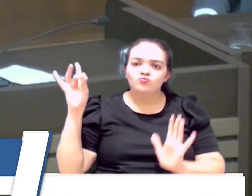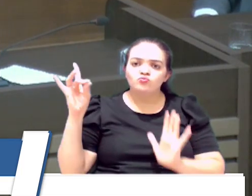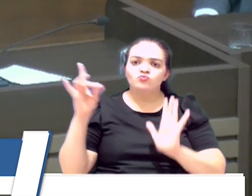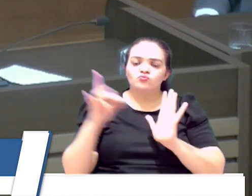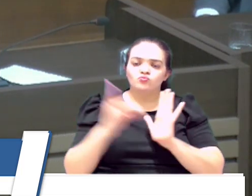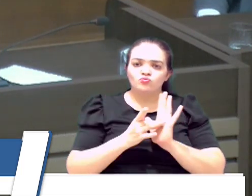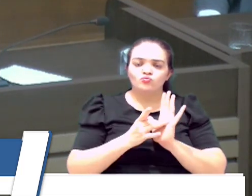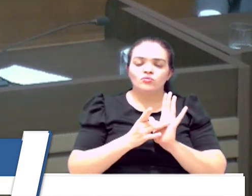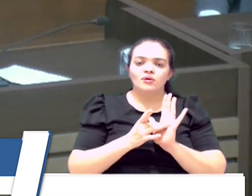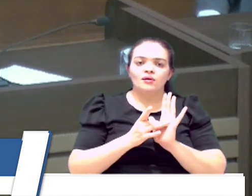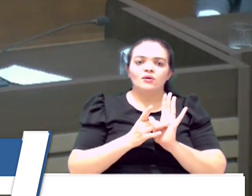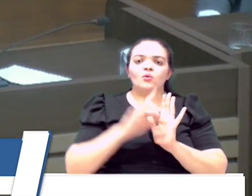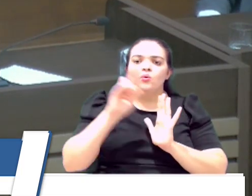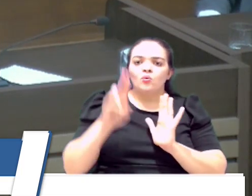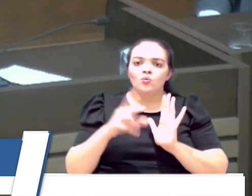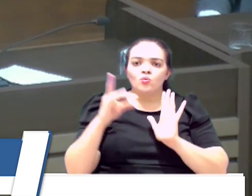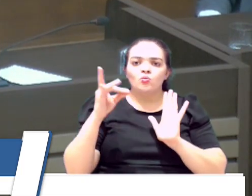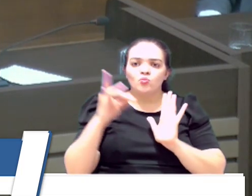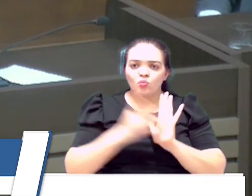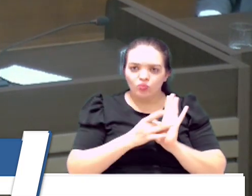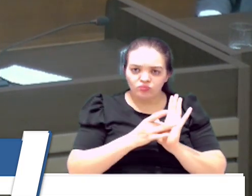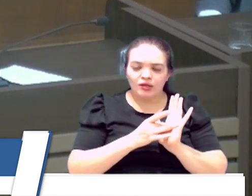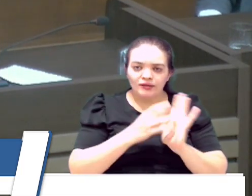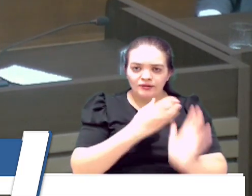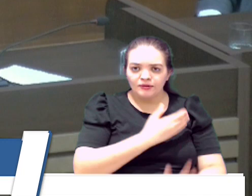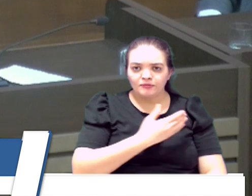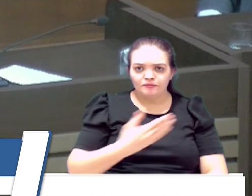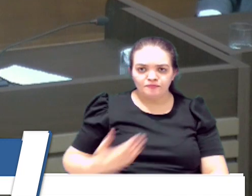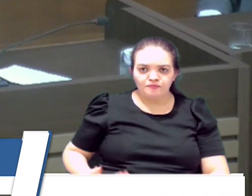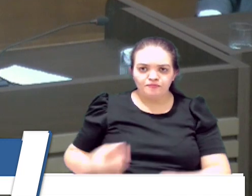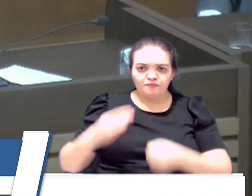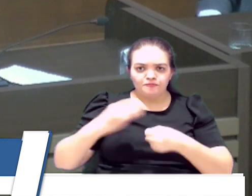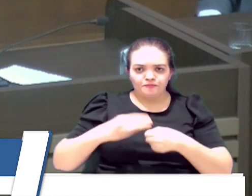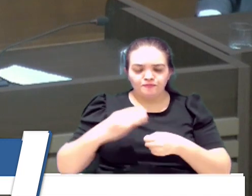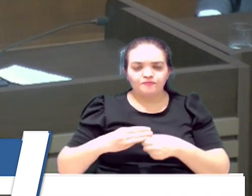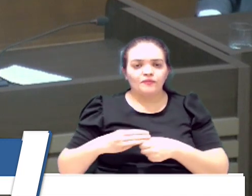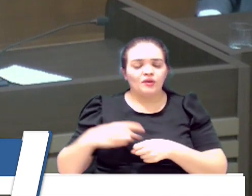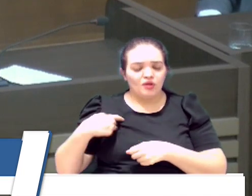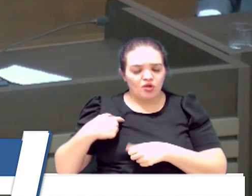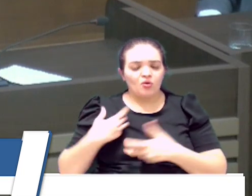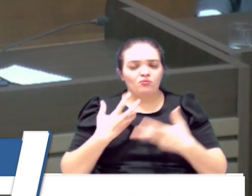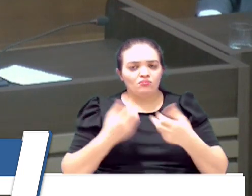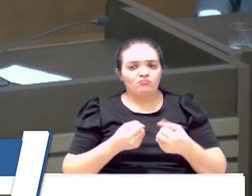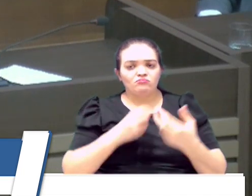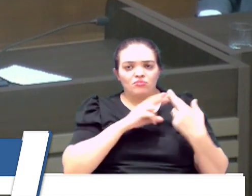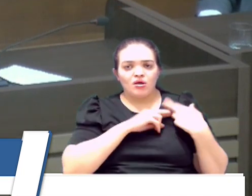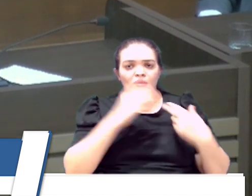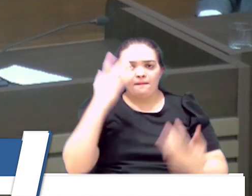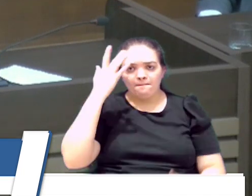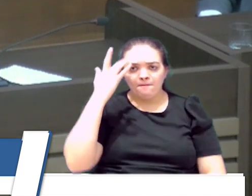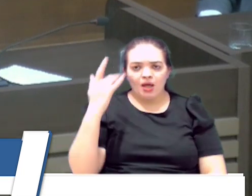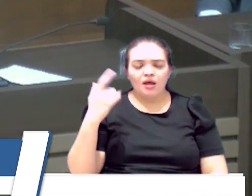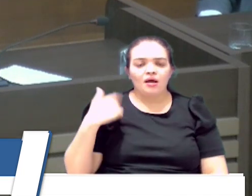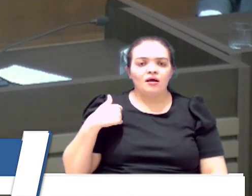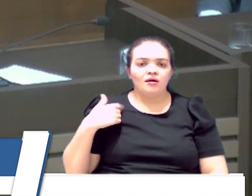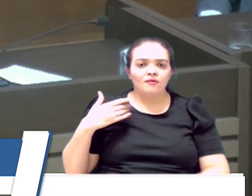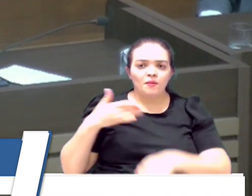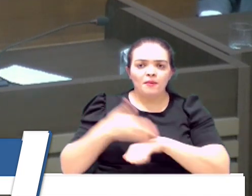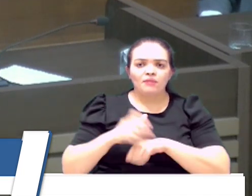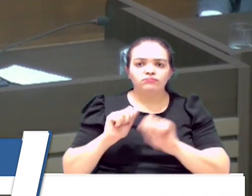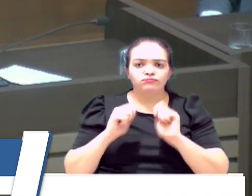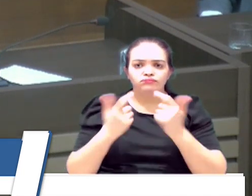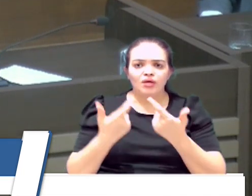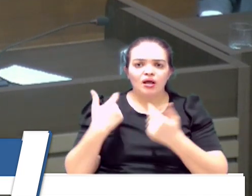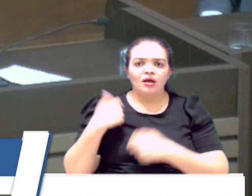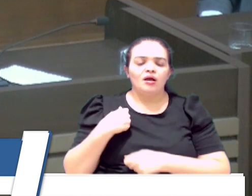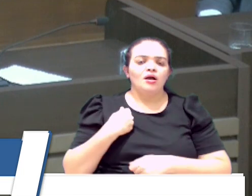uma utilidade municipal da cidade de Franca. E eu estou me comprometendo aqui, que amanhã a gente vai chegar na Assembleia e a gente